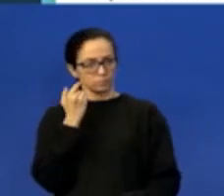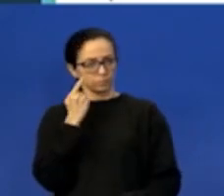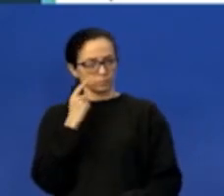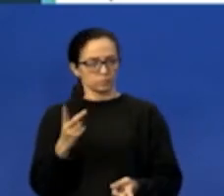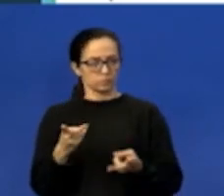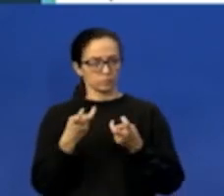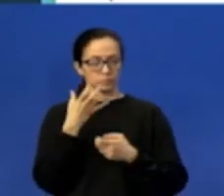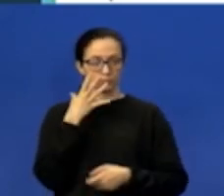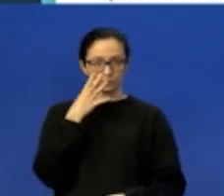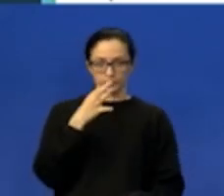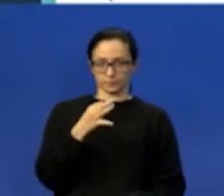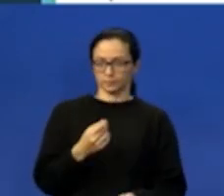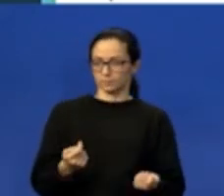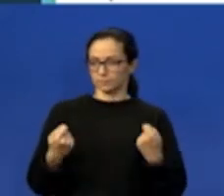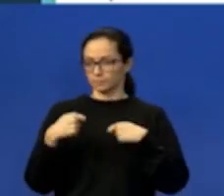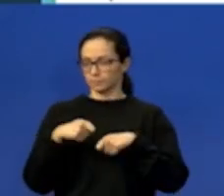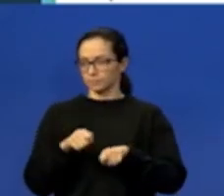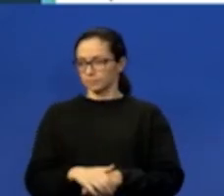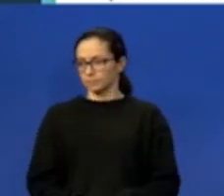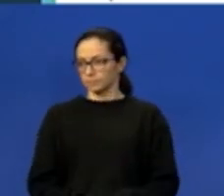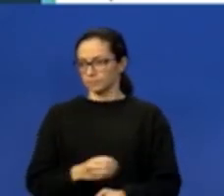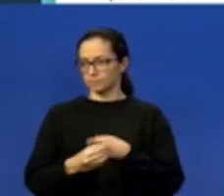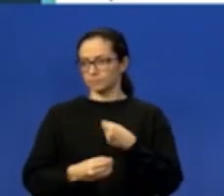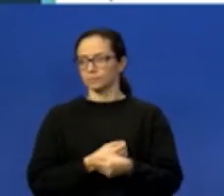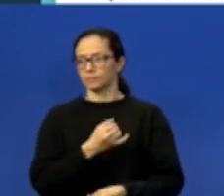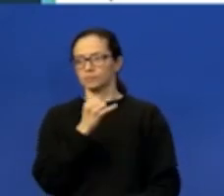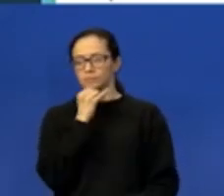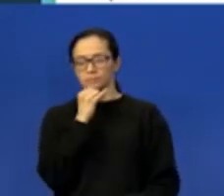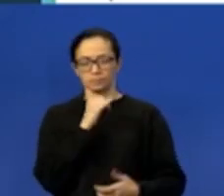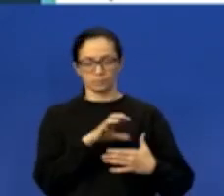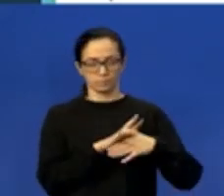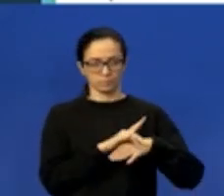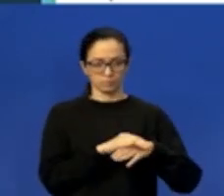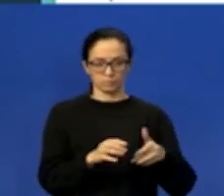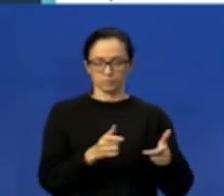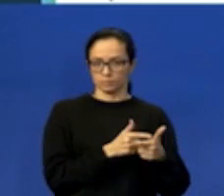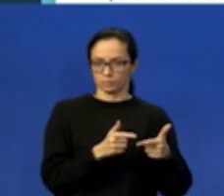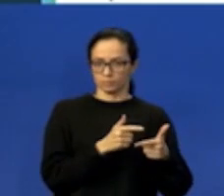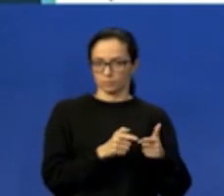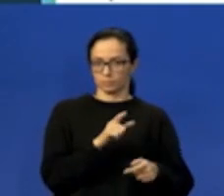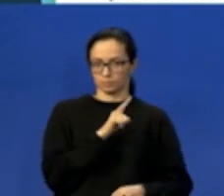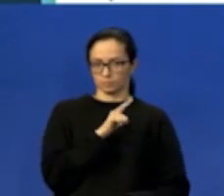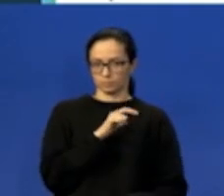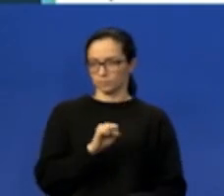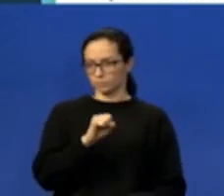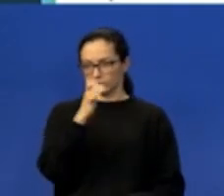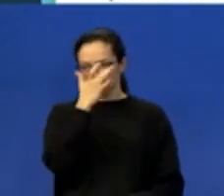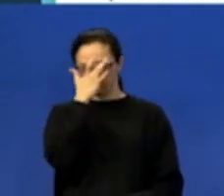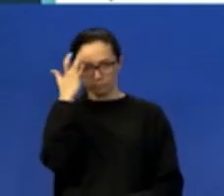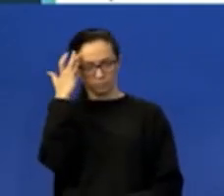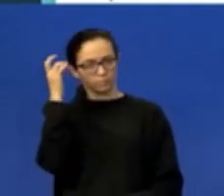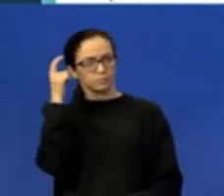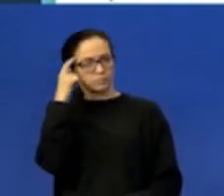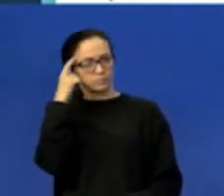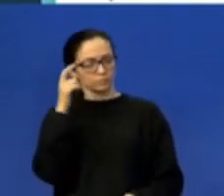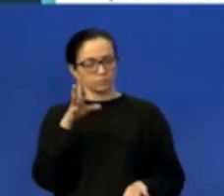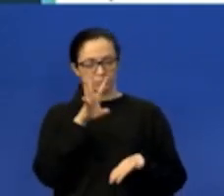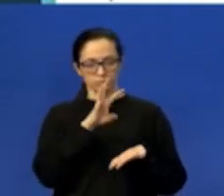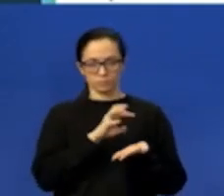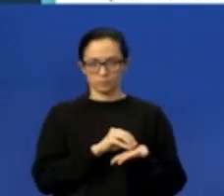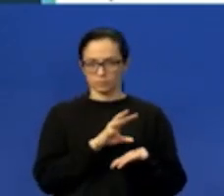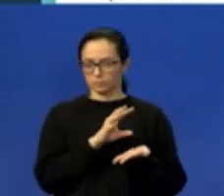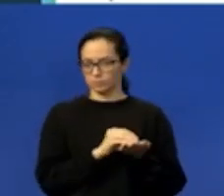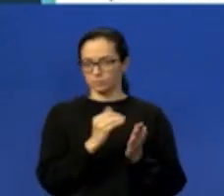certa atenção, que considera-se, por exemplo, um portador de anemia, o indivíduo cuja concentração de hemoglobina